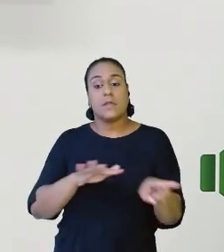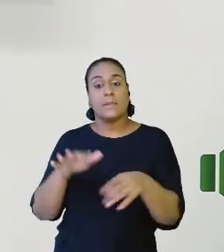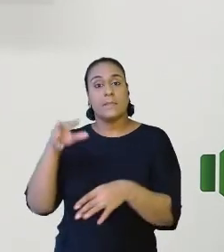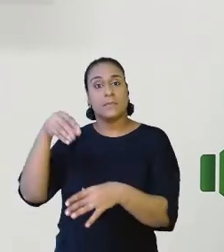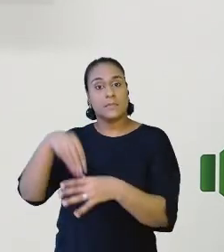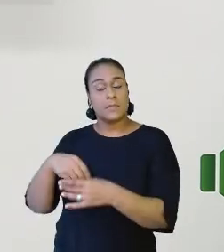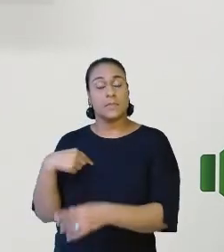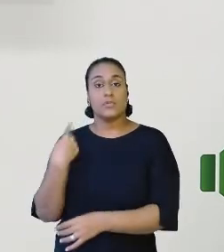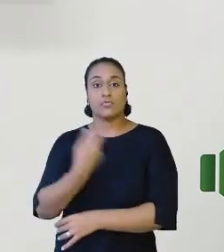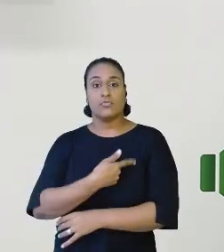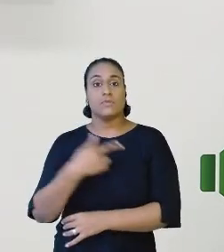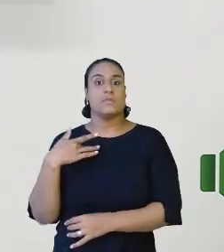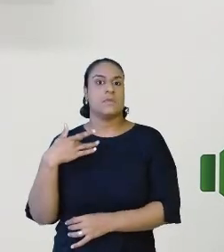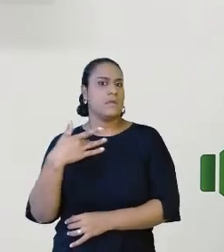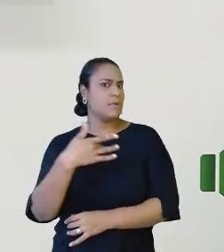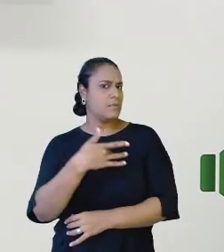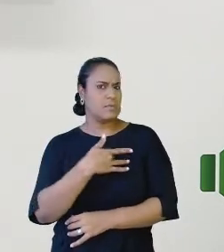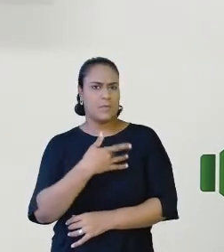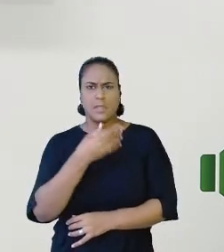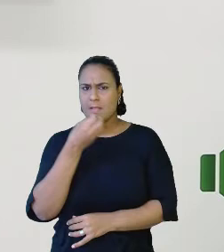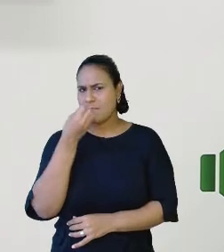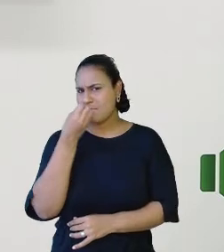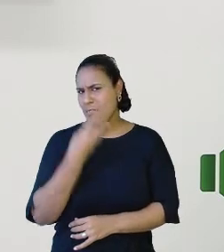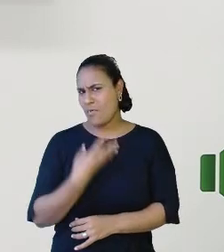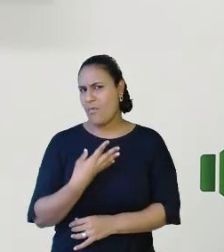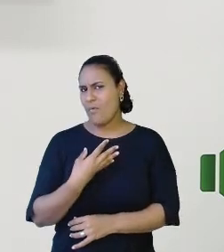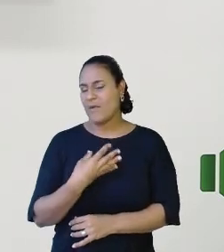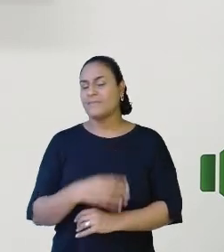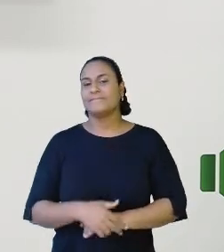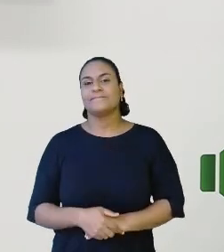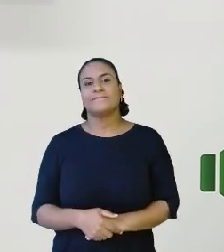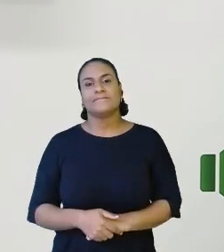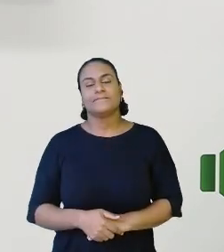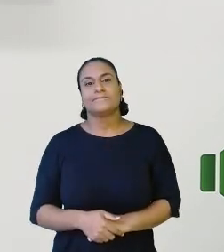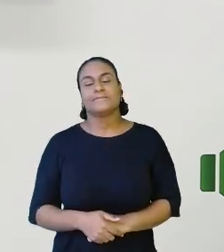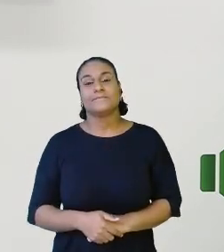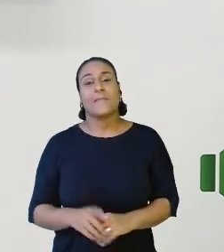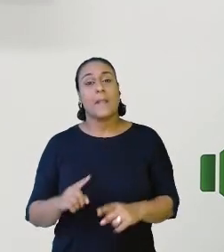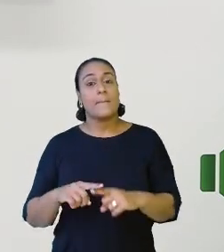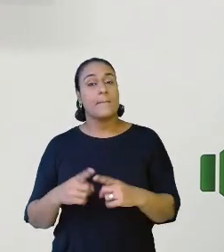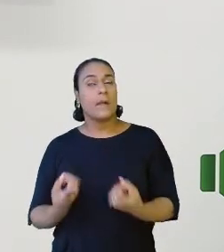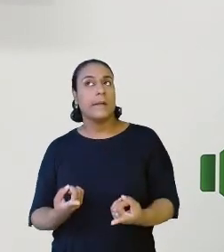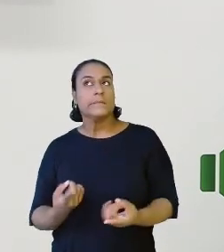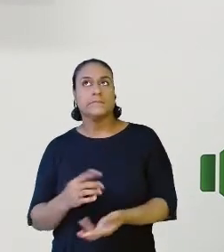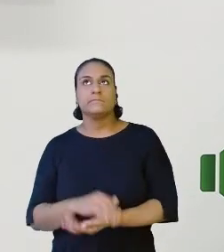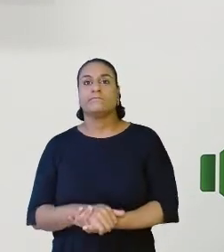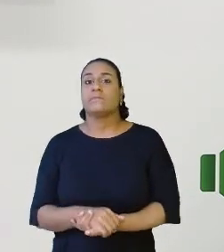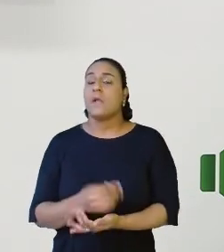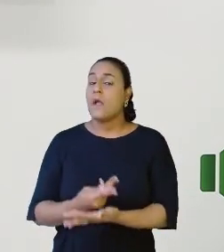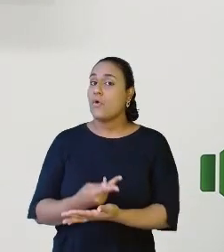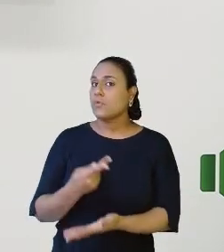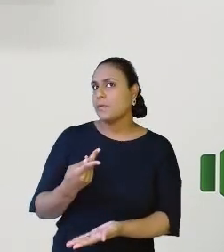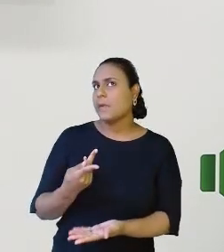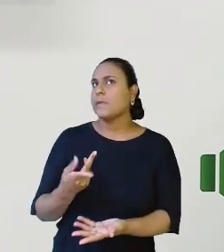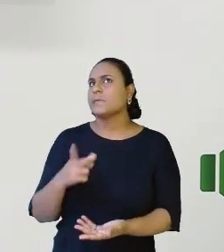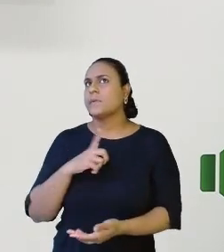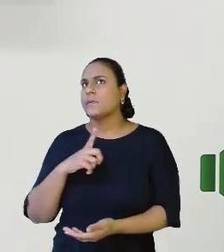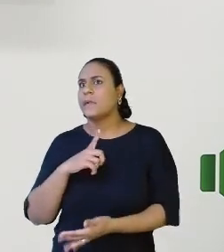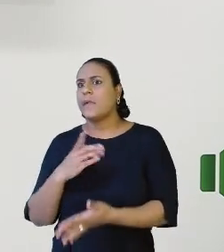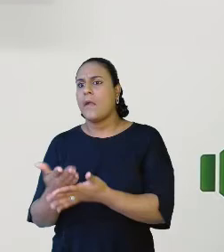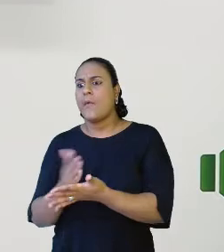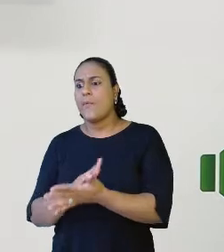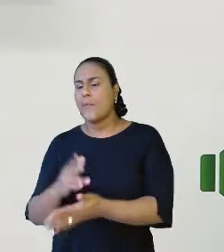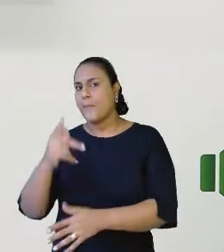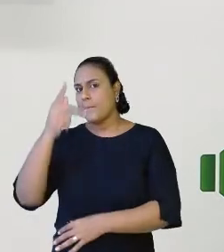nossa saúde ela esteja sempre ok. Mas acontece de, claro, algumas